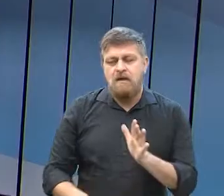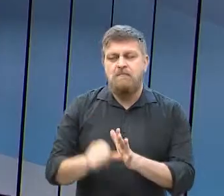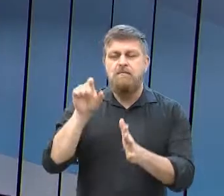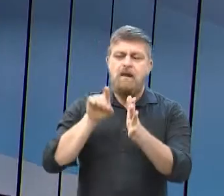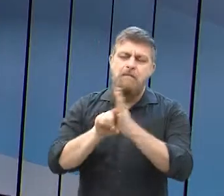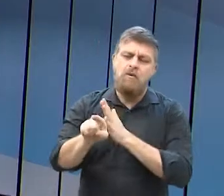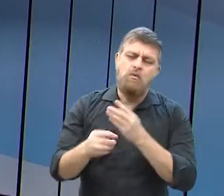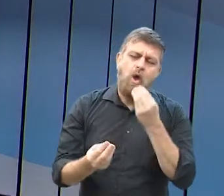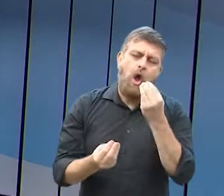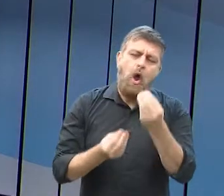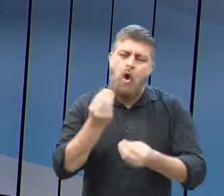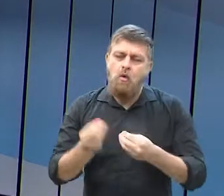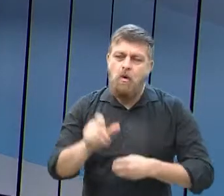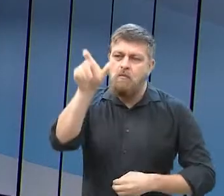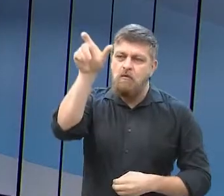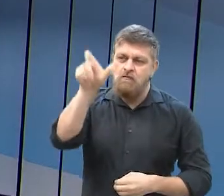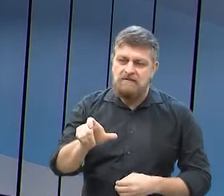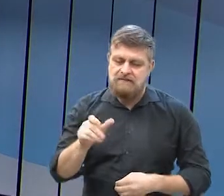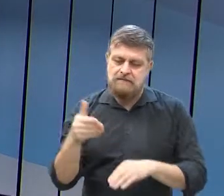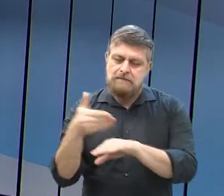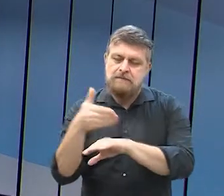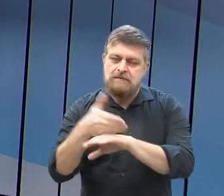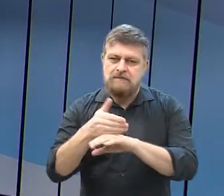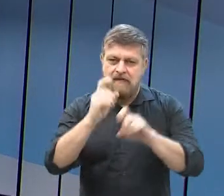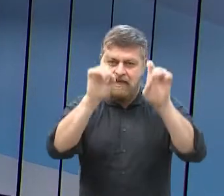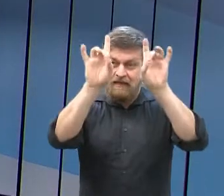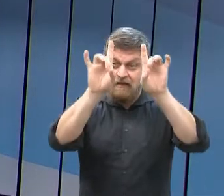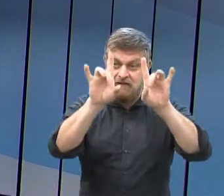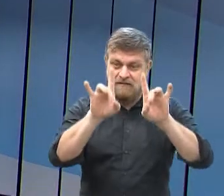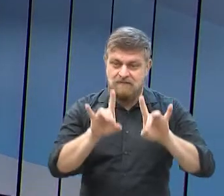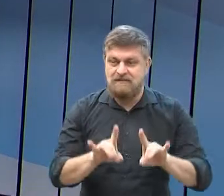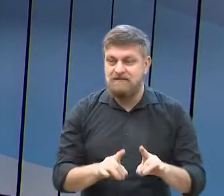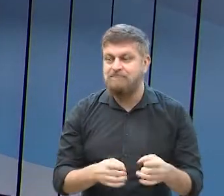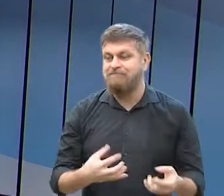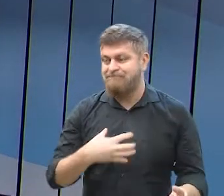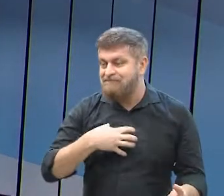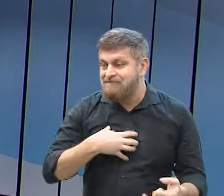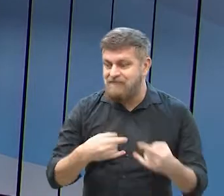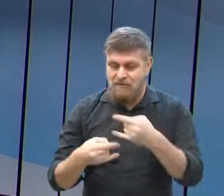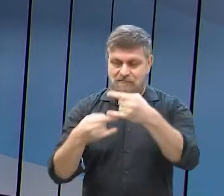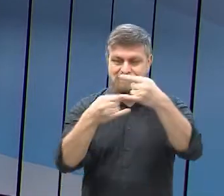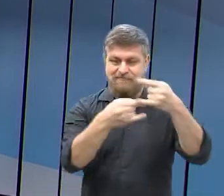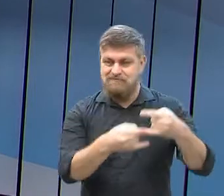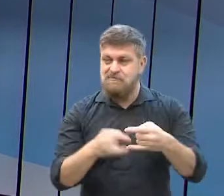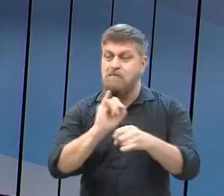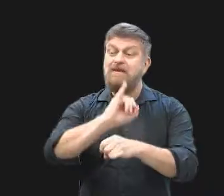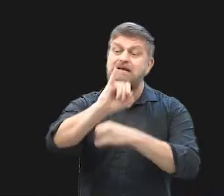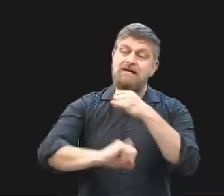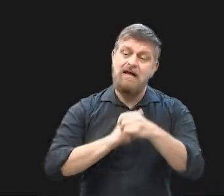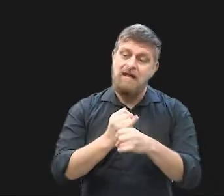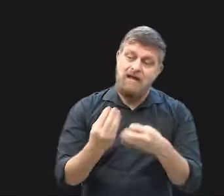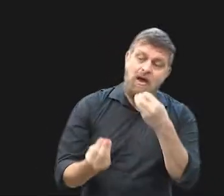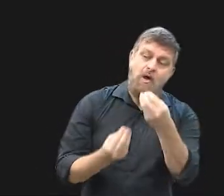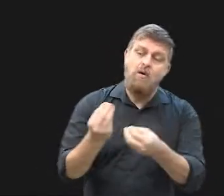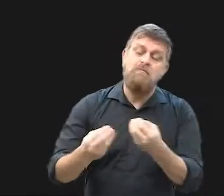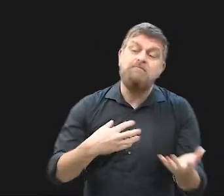faço: como tem sido participar das reuniões extraordinárias assim, de forma virtual?